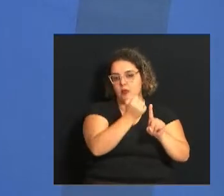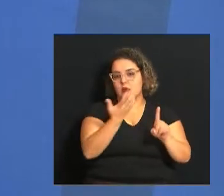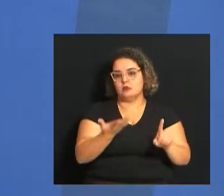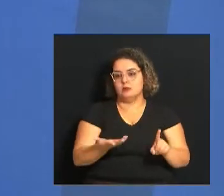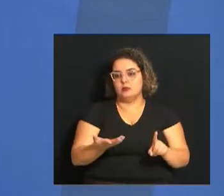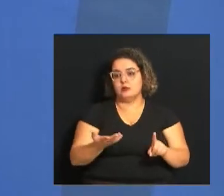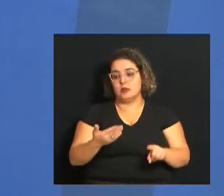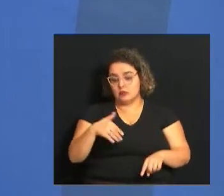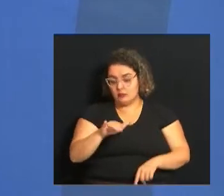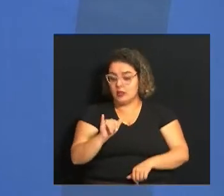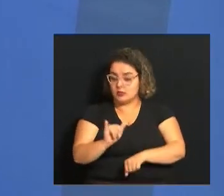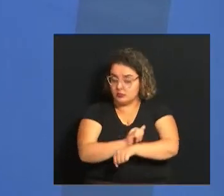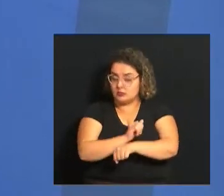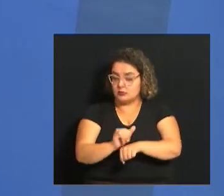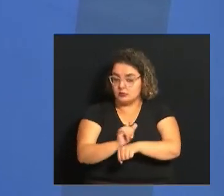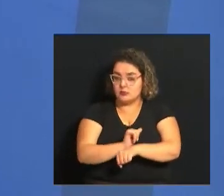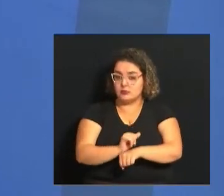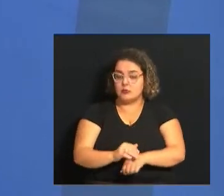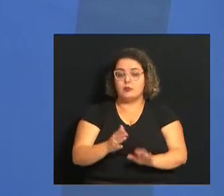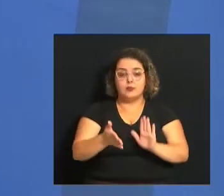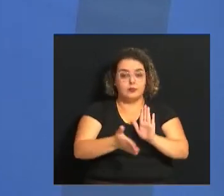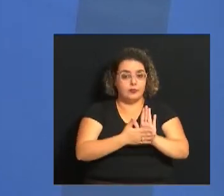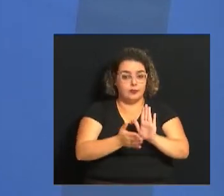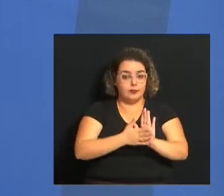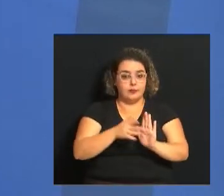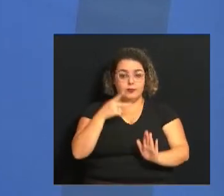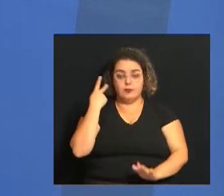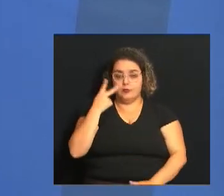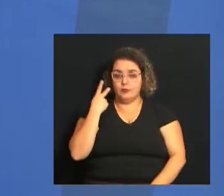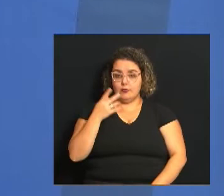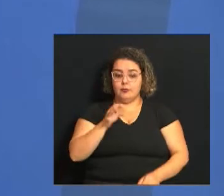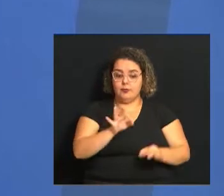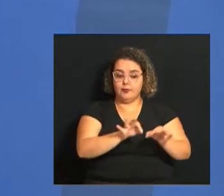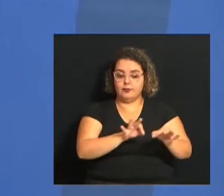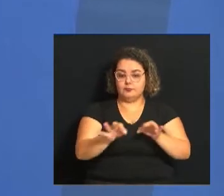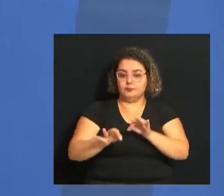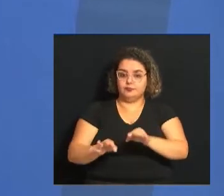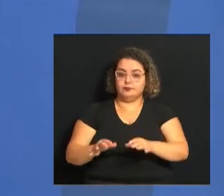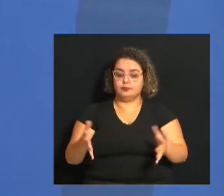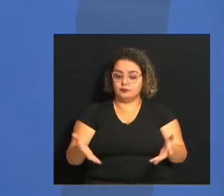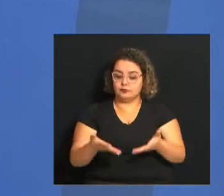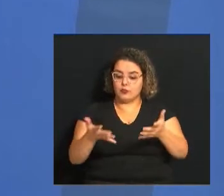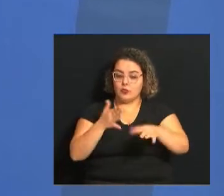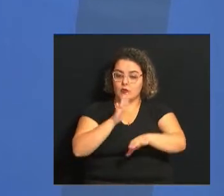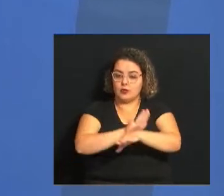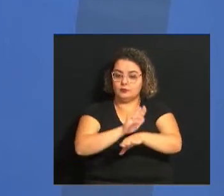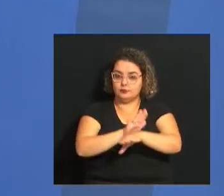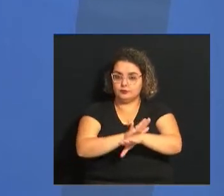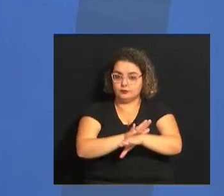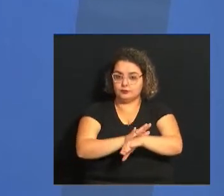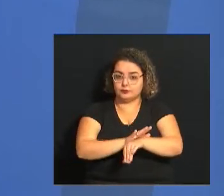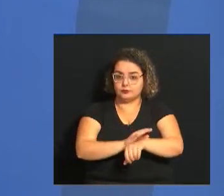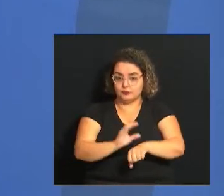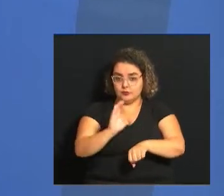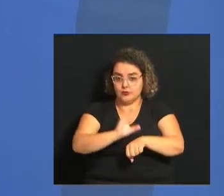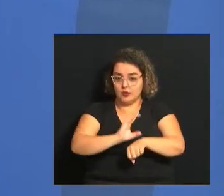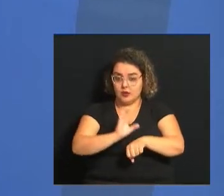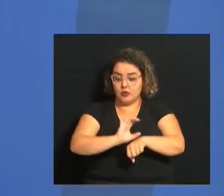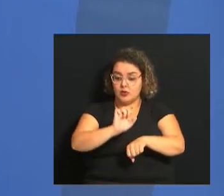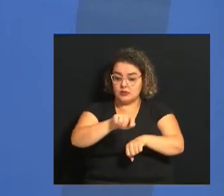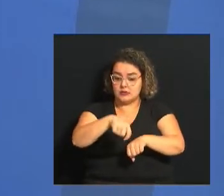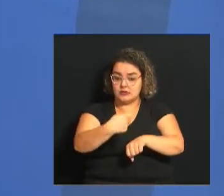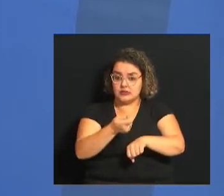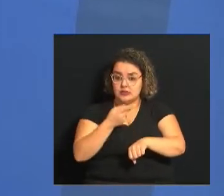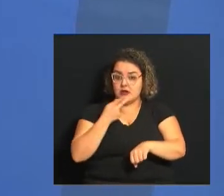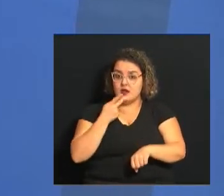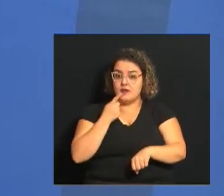só. A proposta do vereador institui o programa de cooperação e o Código Sinal Vermelho no município de